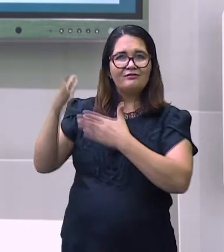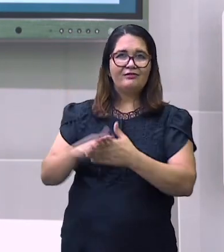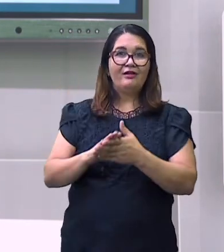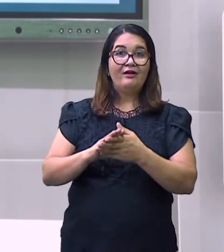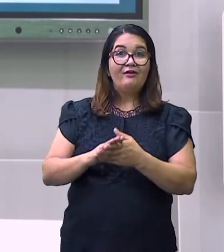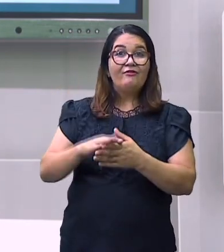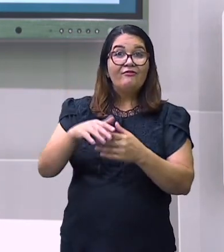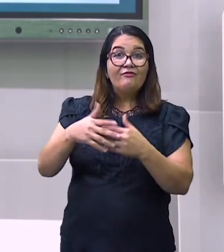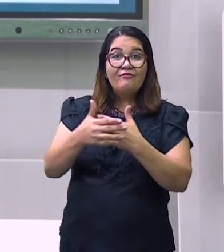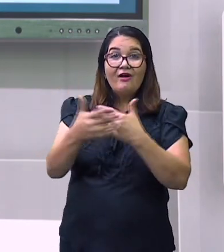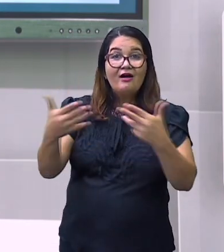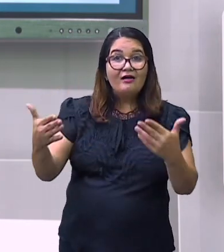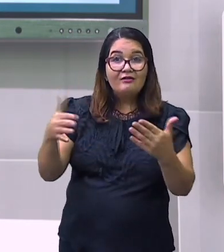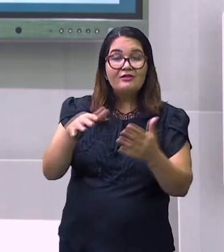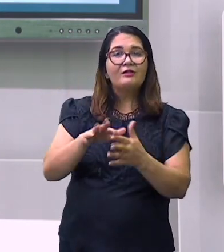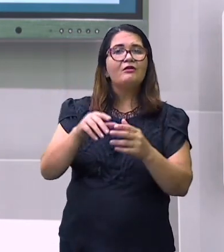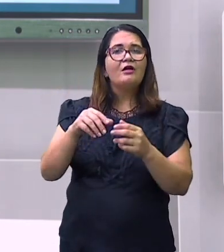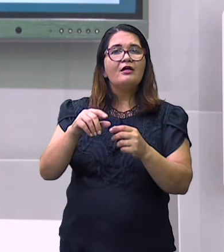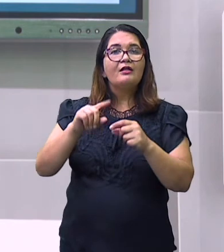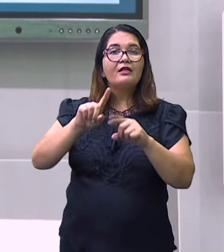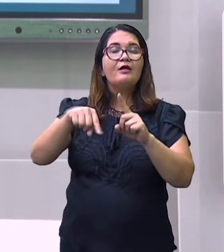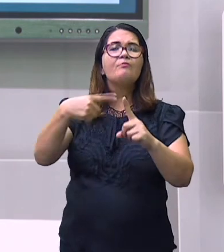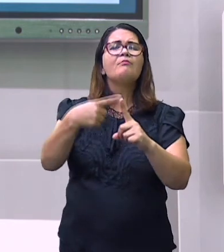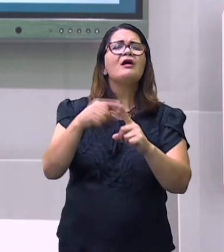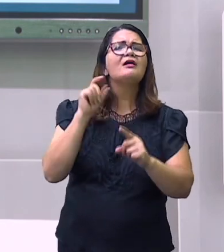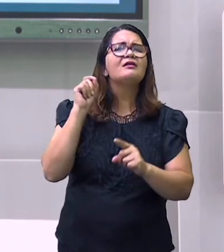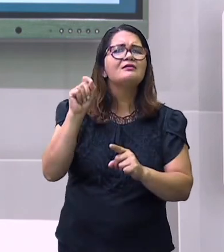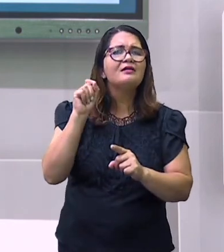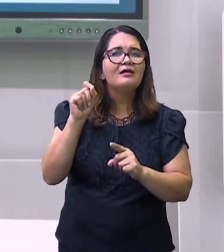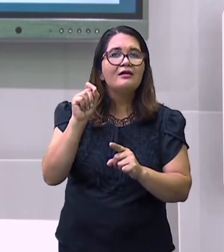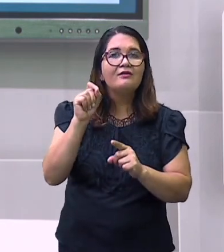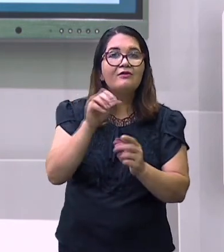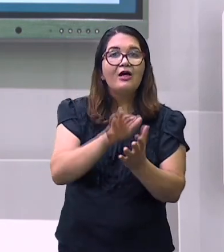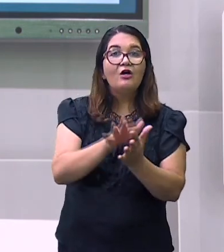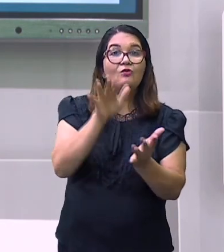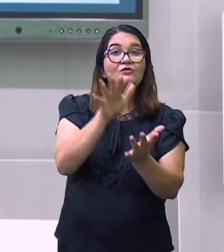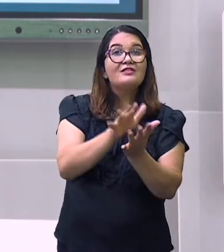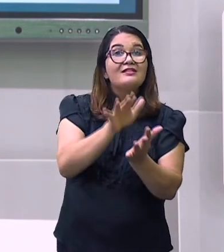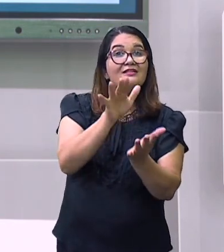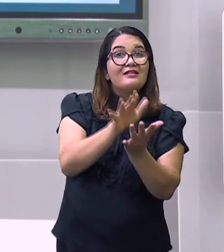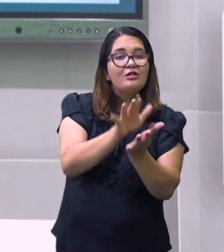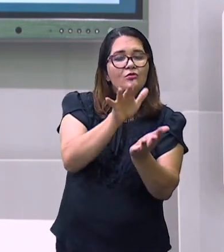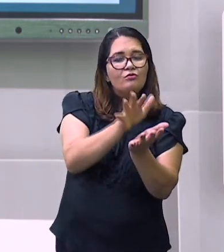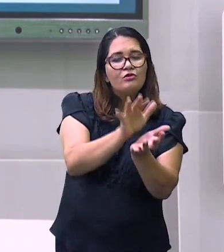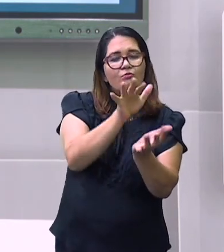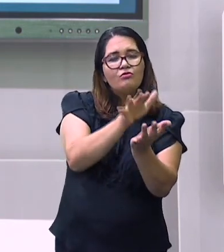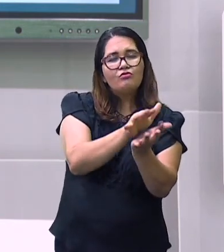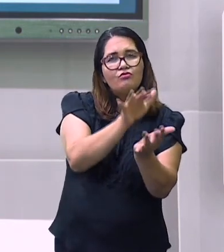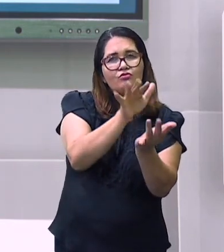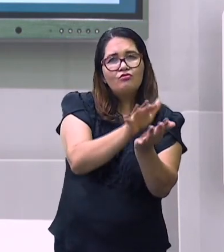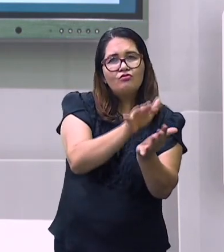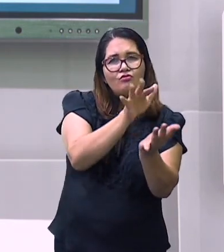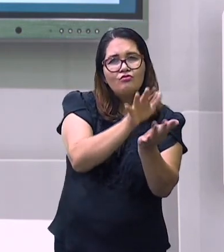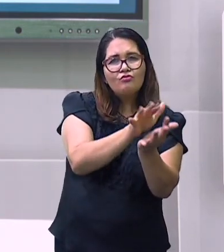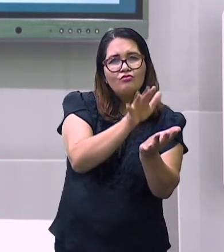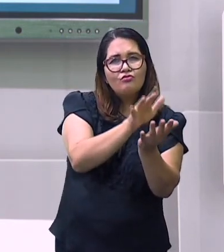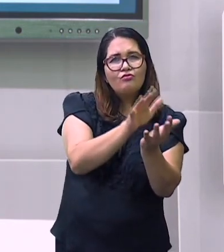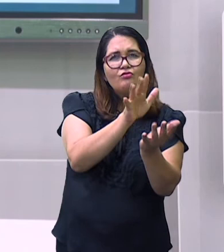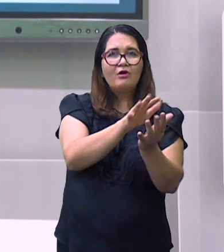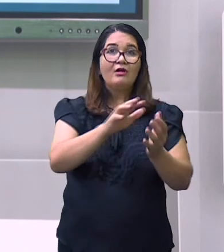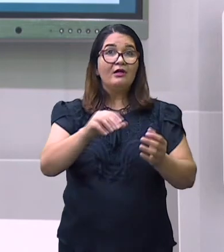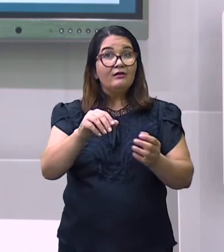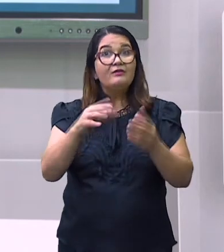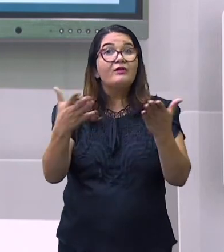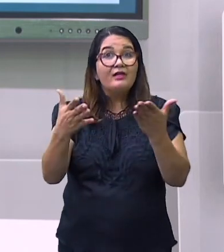temos... O que mais nós temos? Nós temos centríolos. Os centríolos, eles são